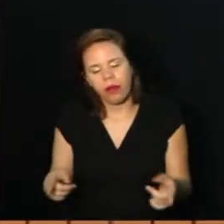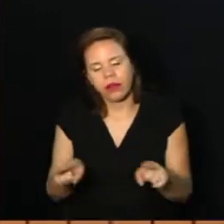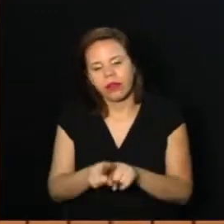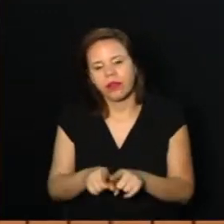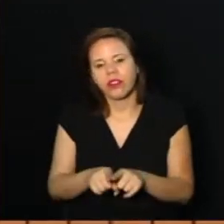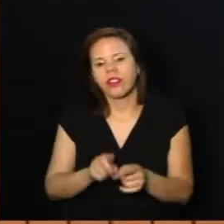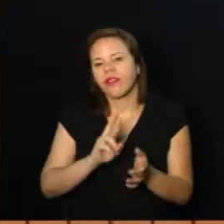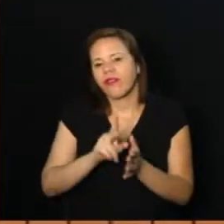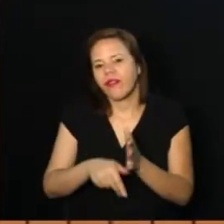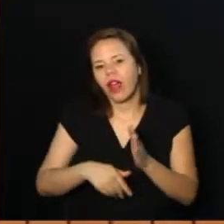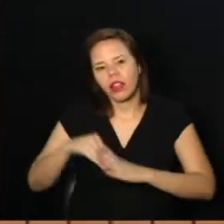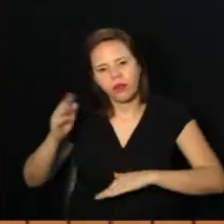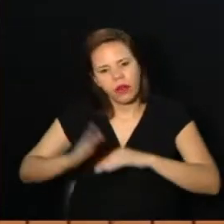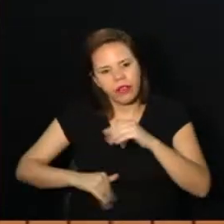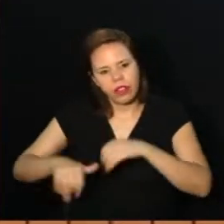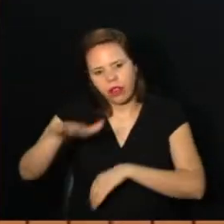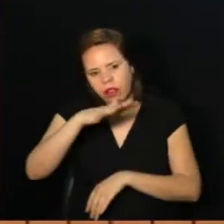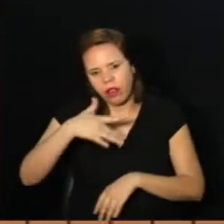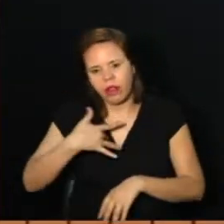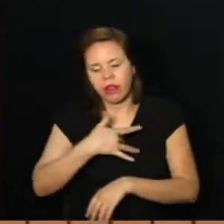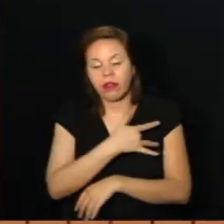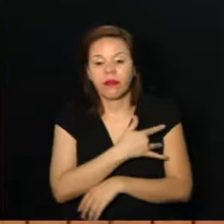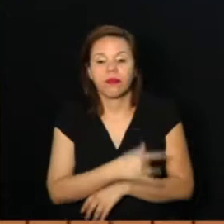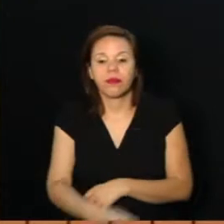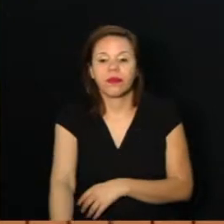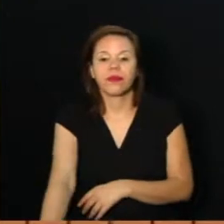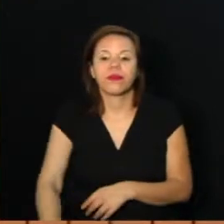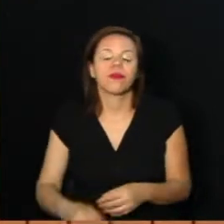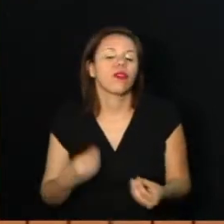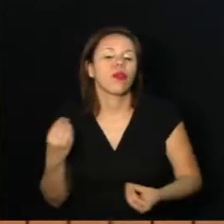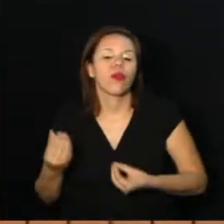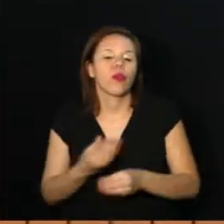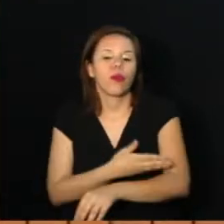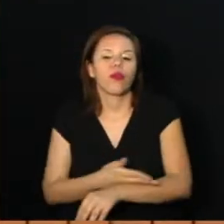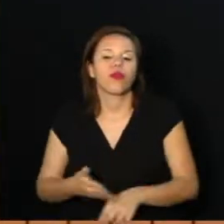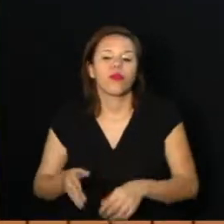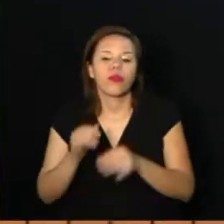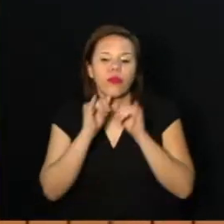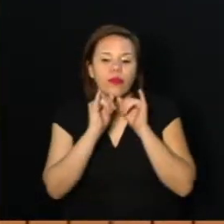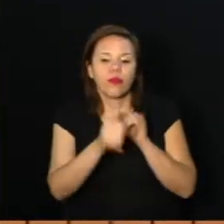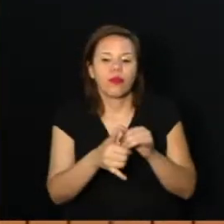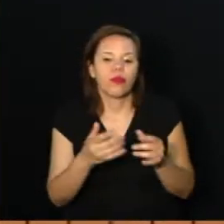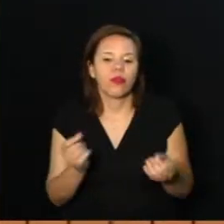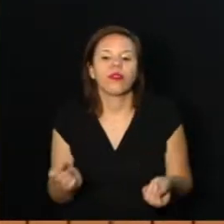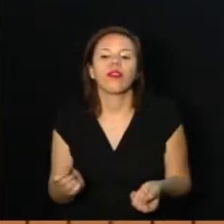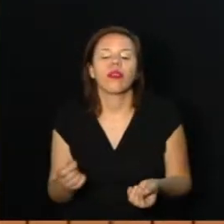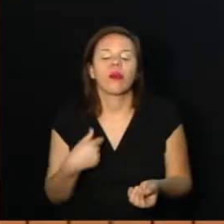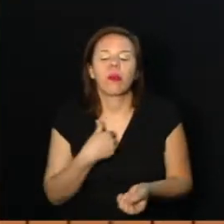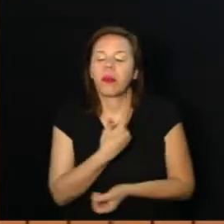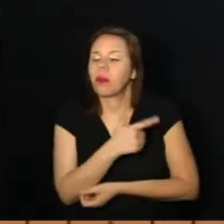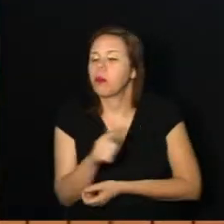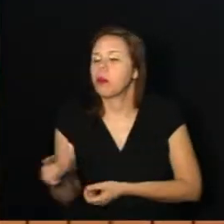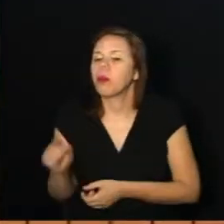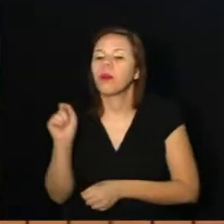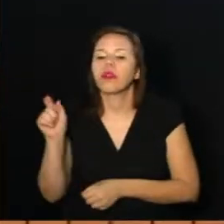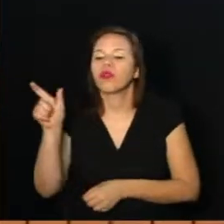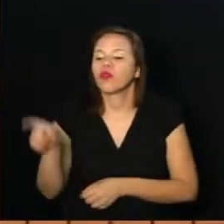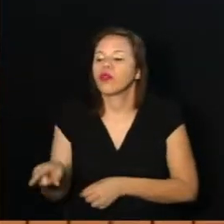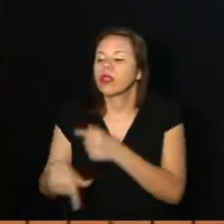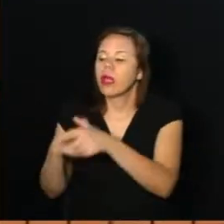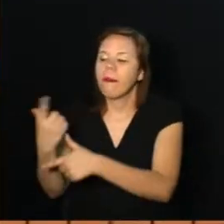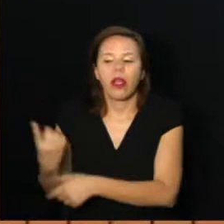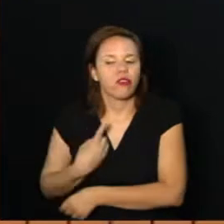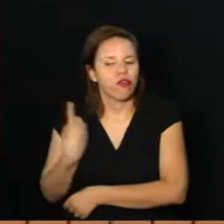outros profissionais da saúde, porque eu, como costumo dizer, não existe quem trabalhe